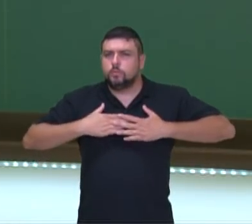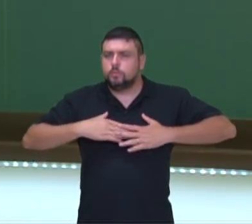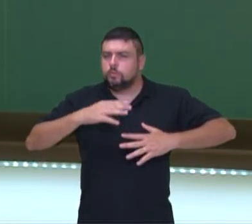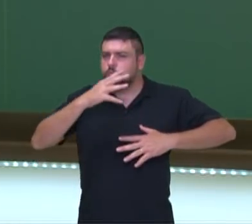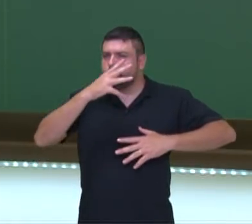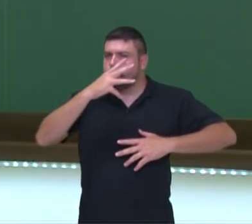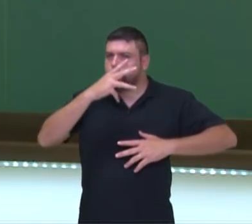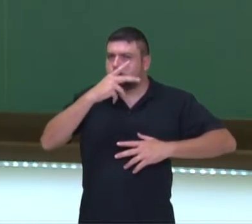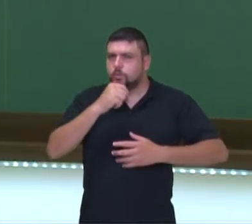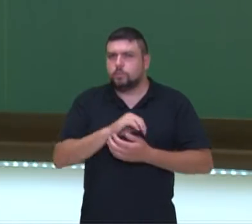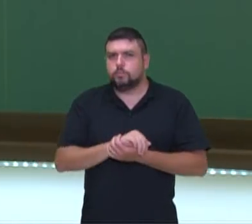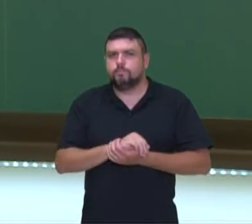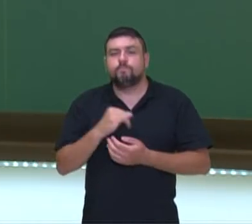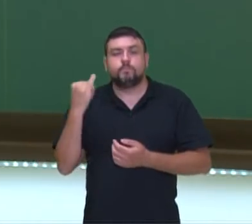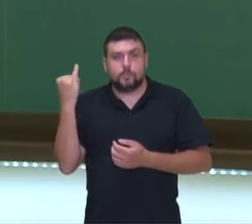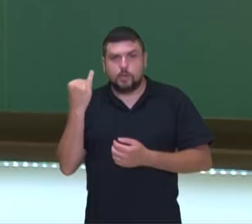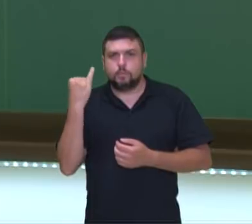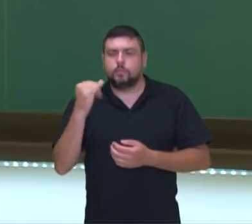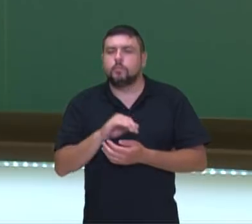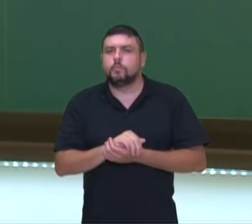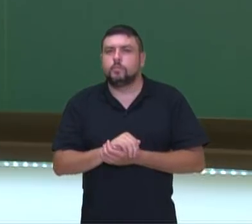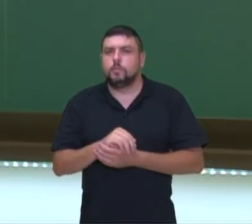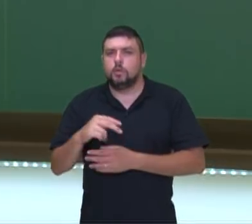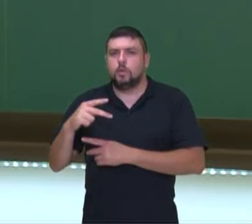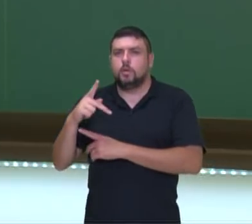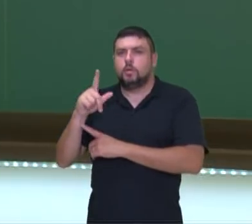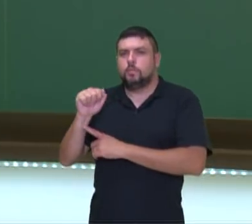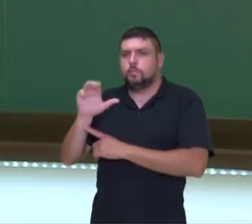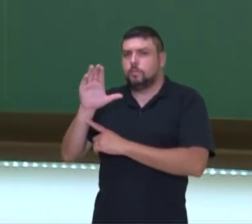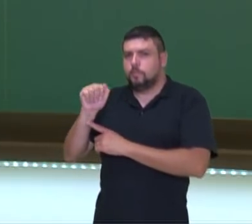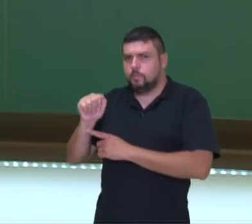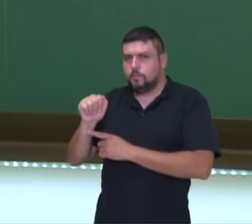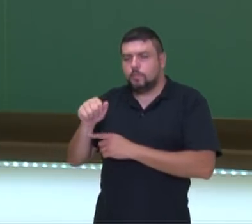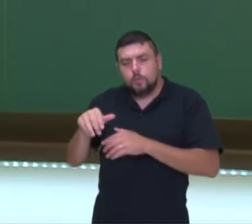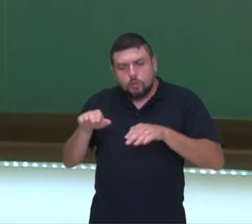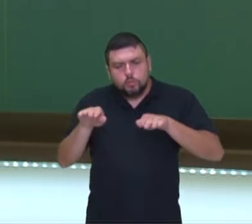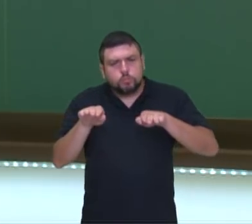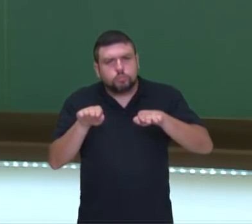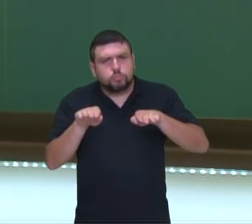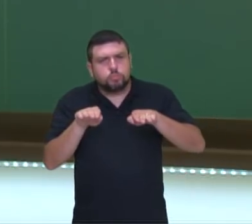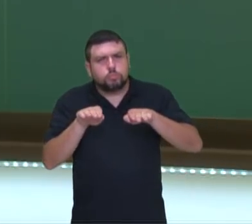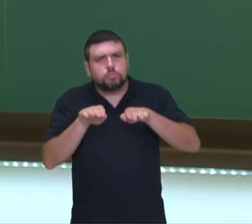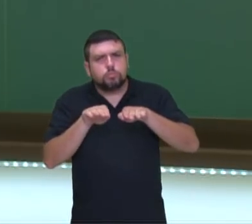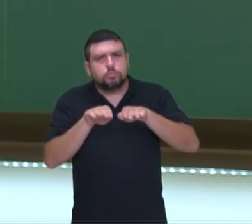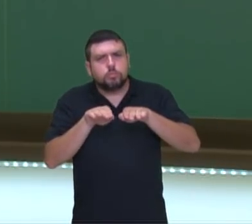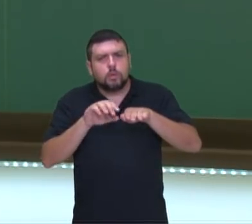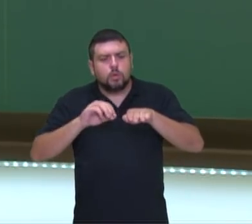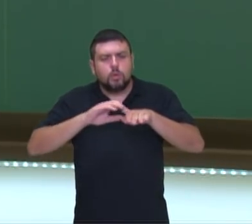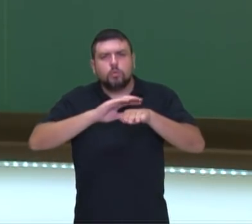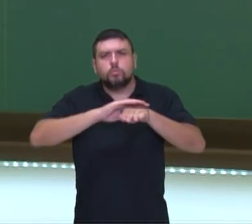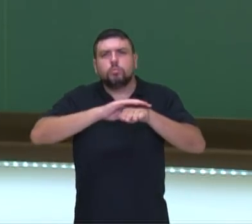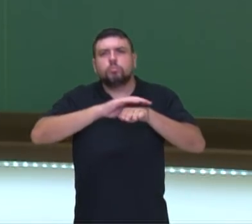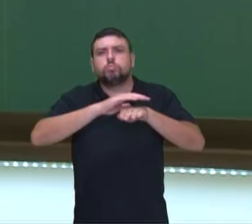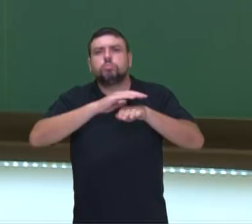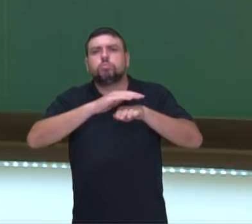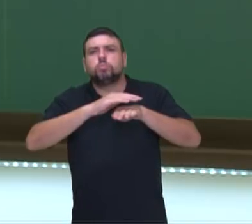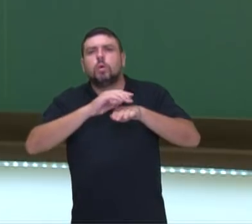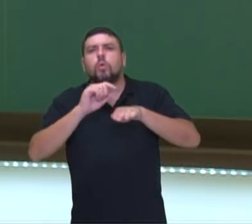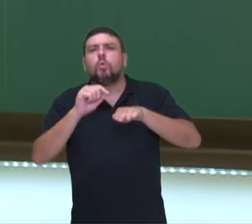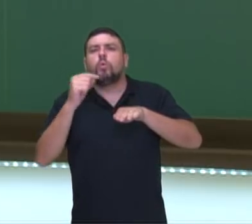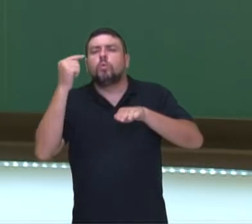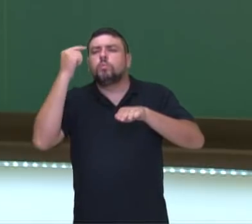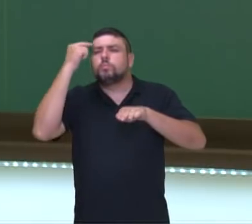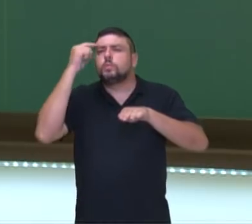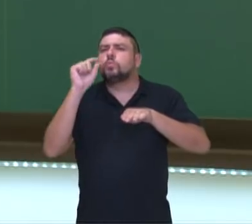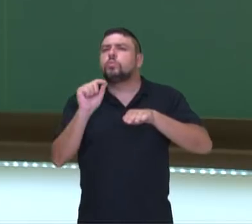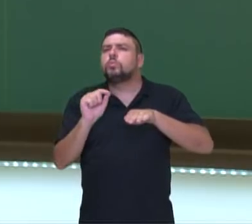Super importante essa parte das placas tectônicas. Elas estão envolvidas com os terremotos,